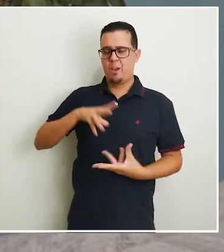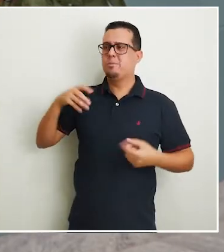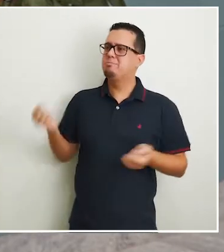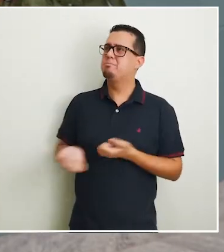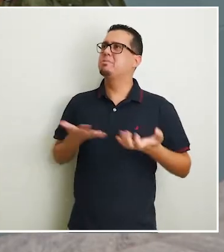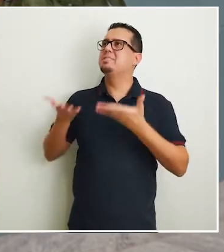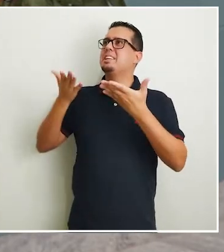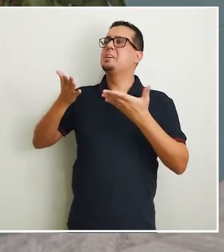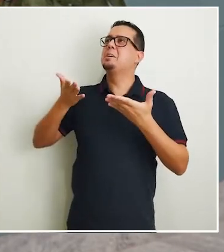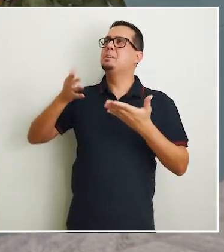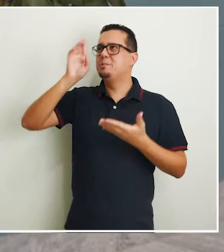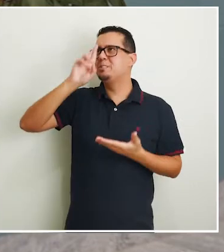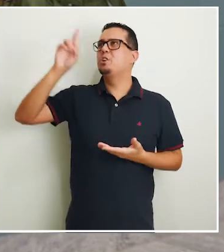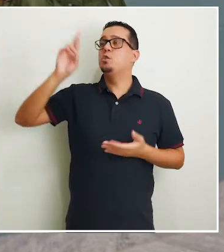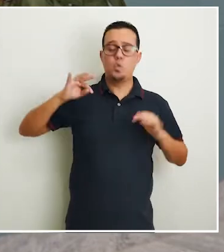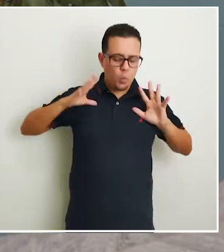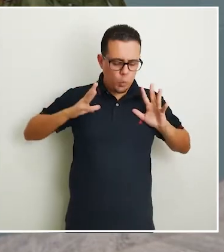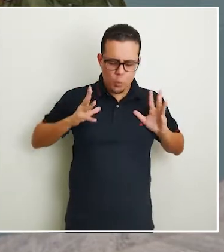e tudo